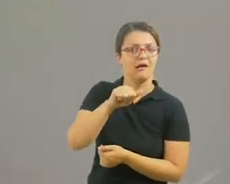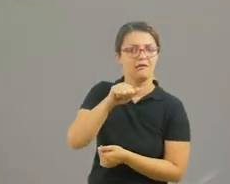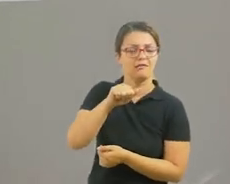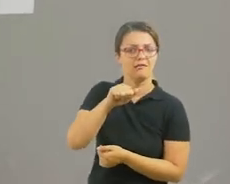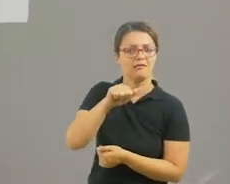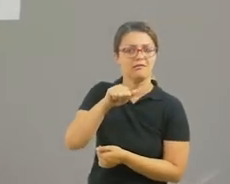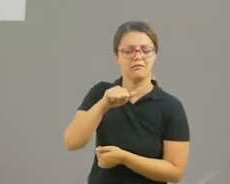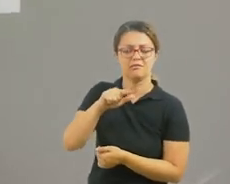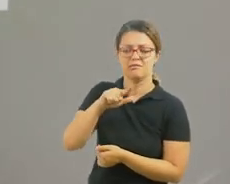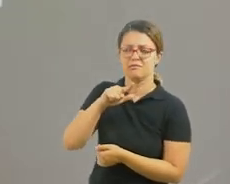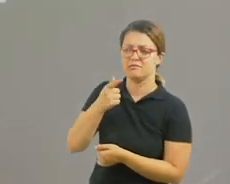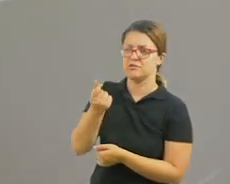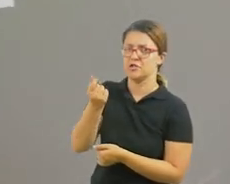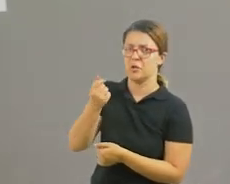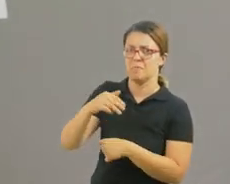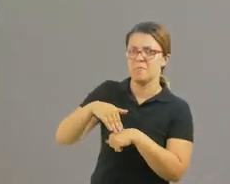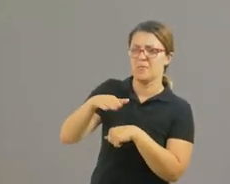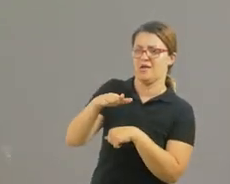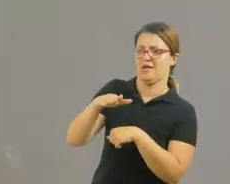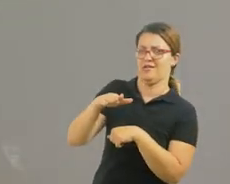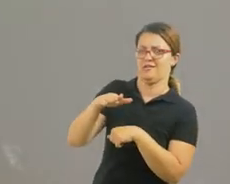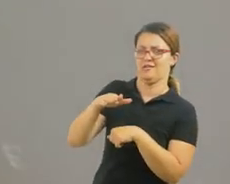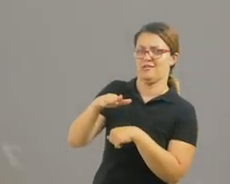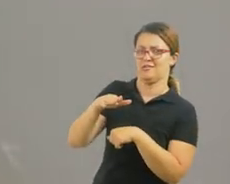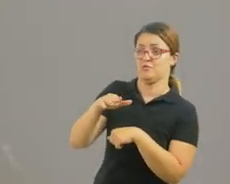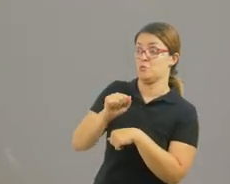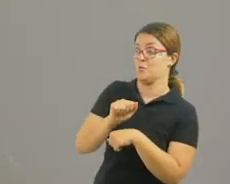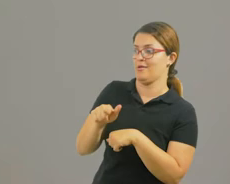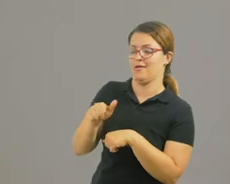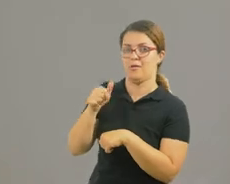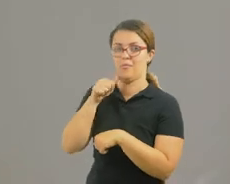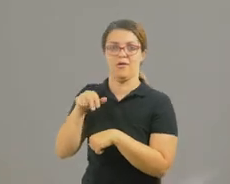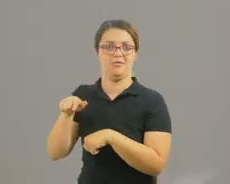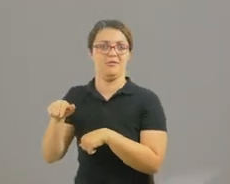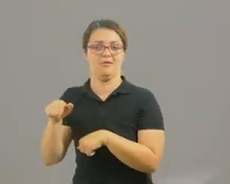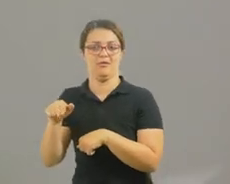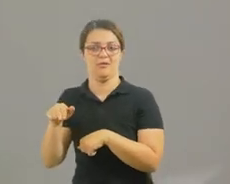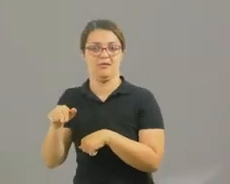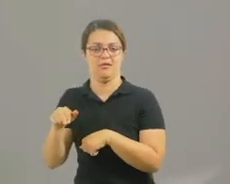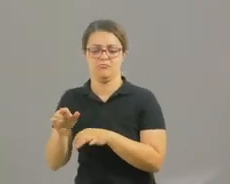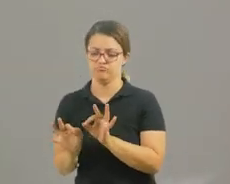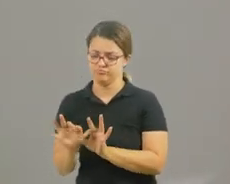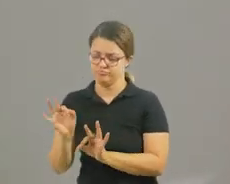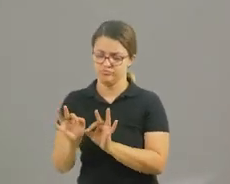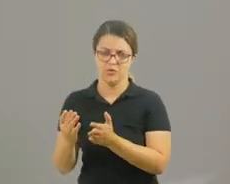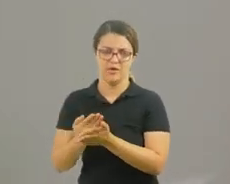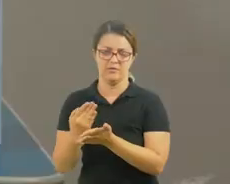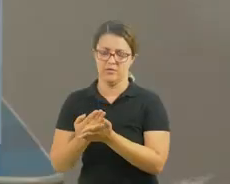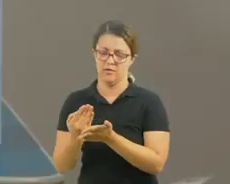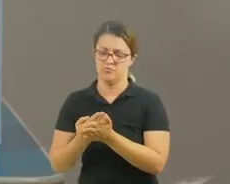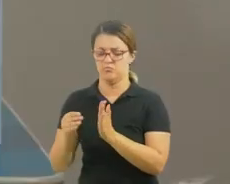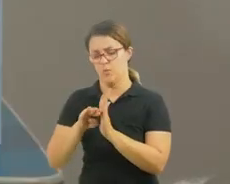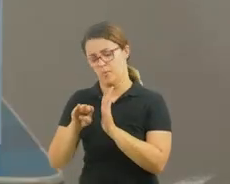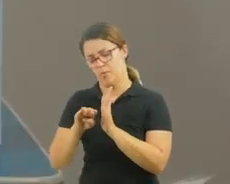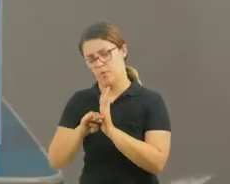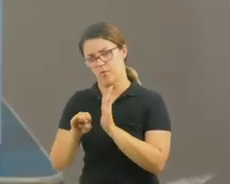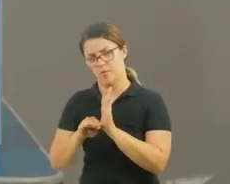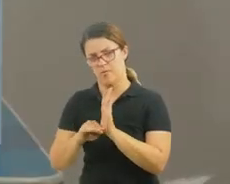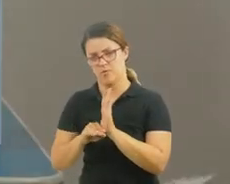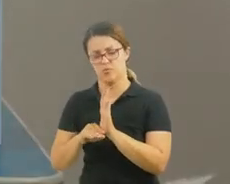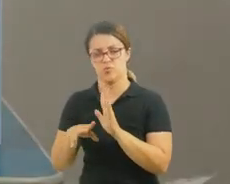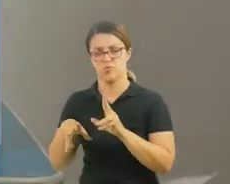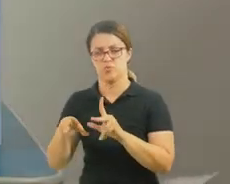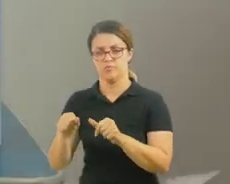Ana tem a mais que a sua irmã? Vocês vão fazer a resolução e anotar tudo em seu caderno.